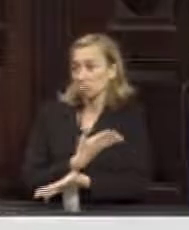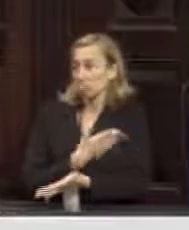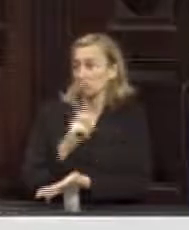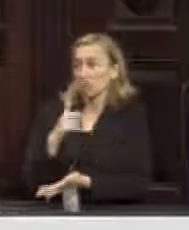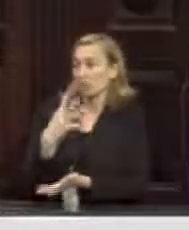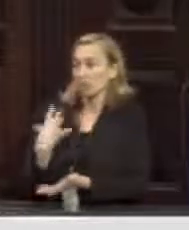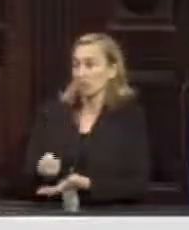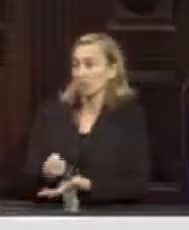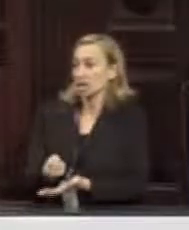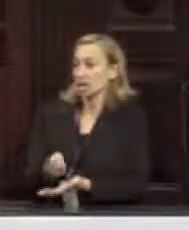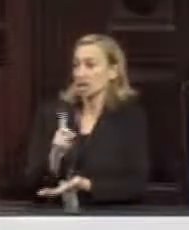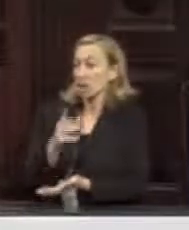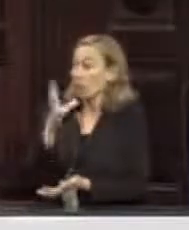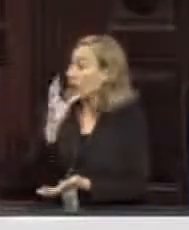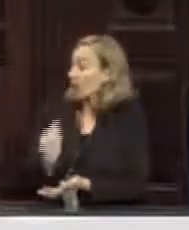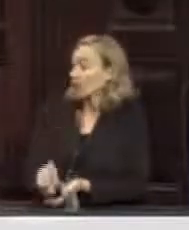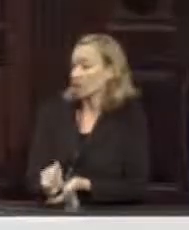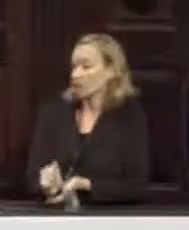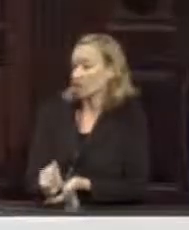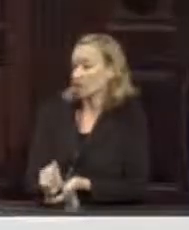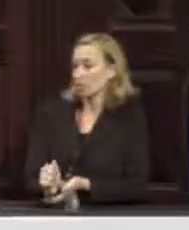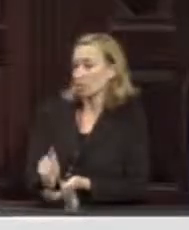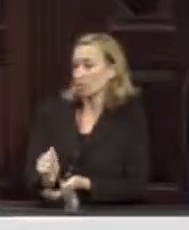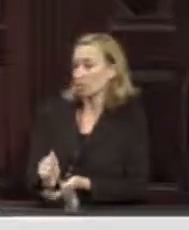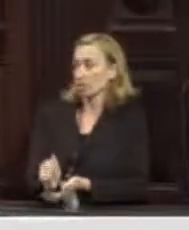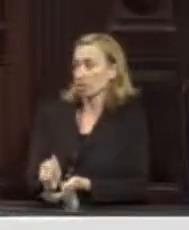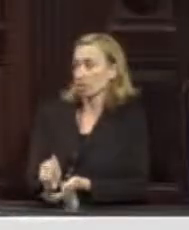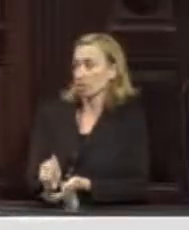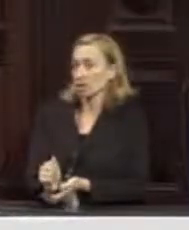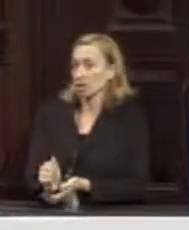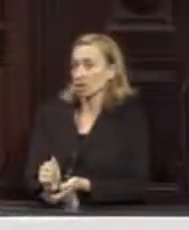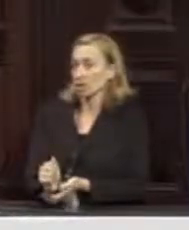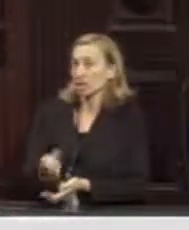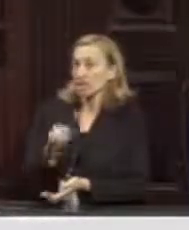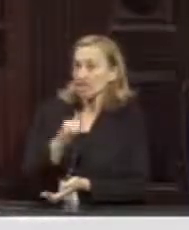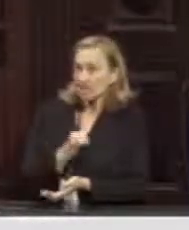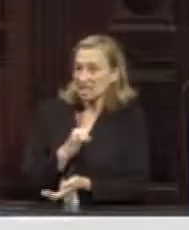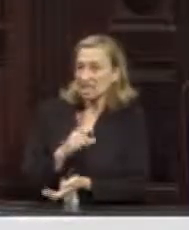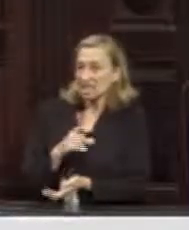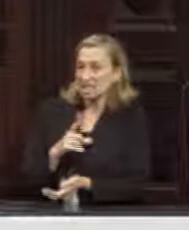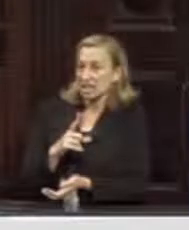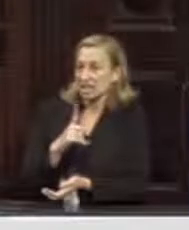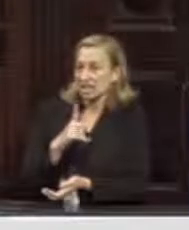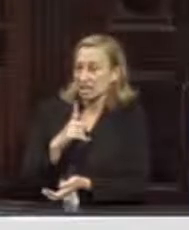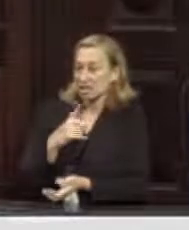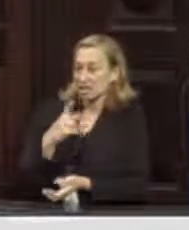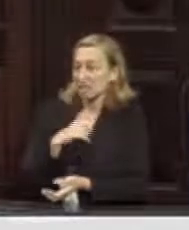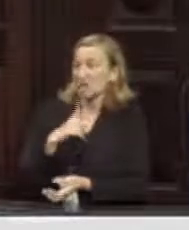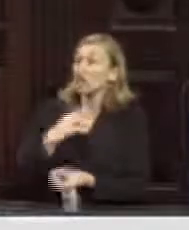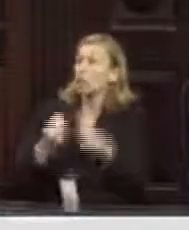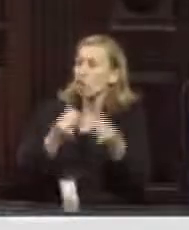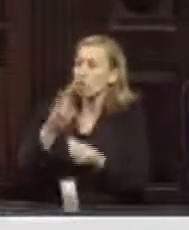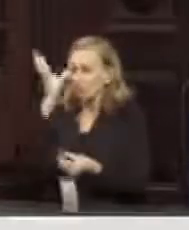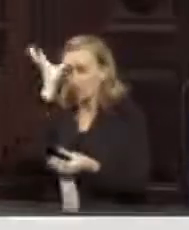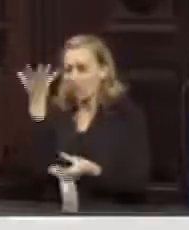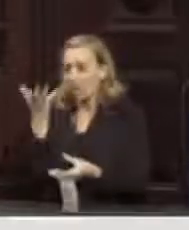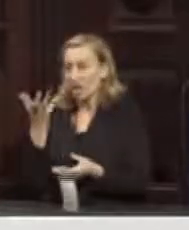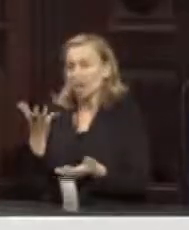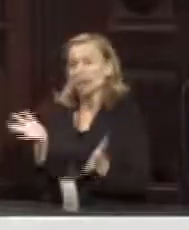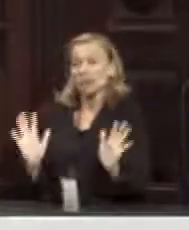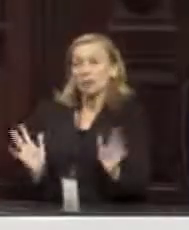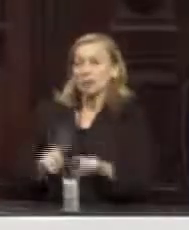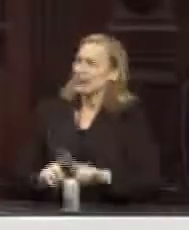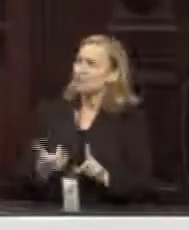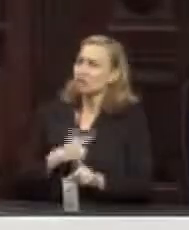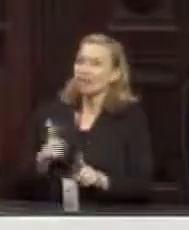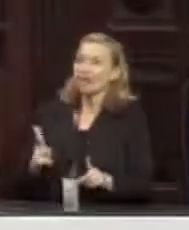matéria. Não tem relevância, não tem relevância. Se tivesse relevância, estava contemplando, porque aqui